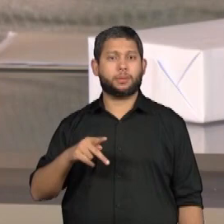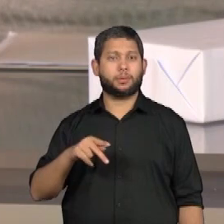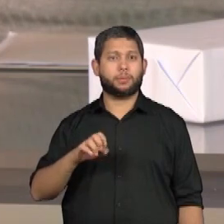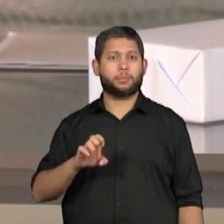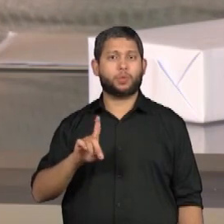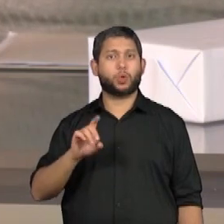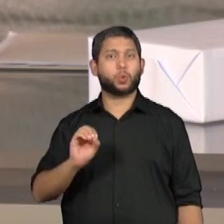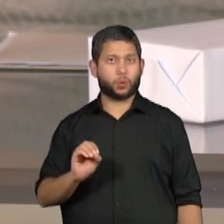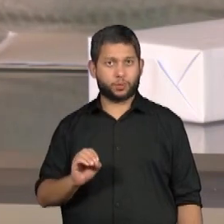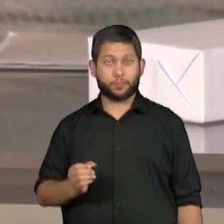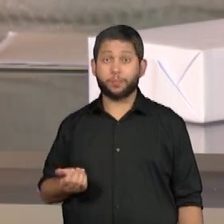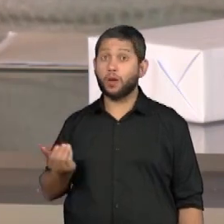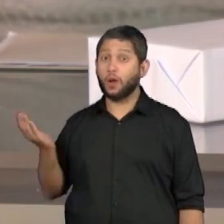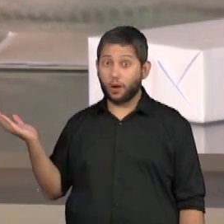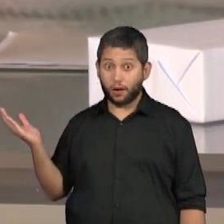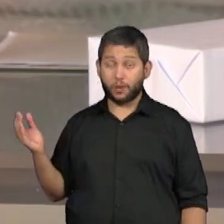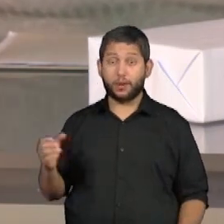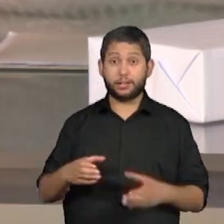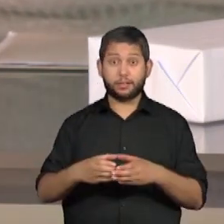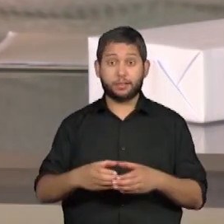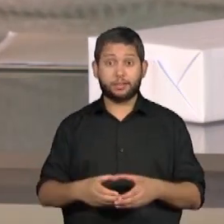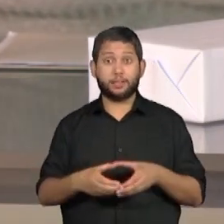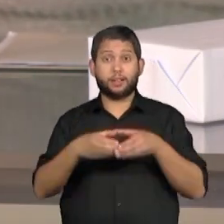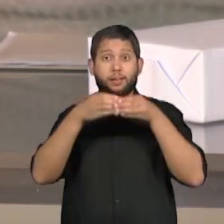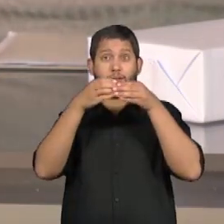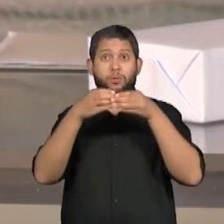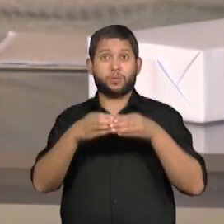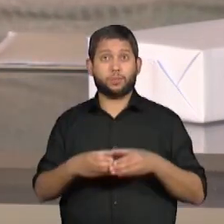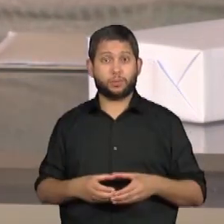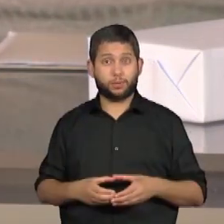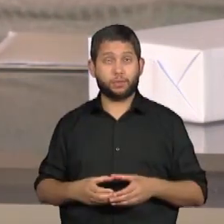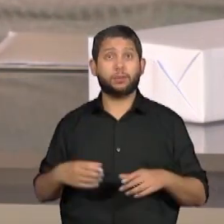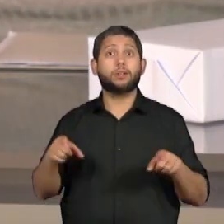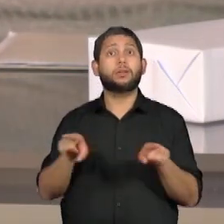bem transparentinhos, bonitos, né? E temos o cubo.